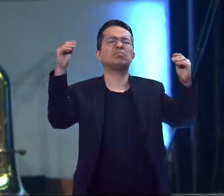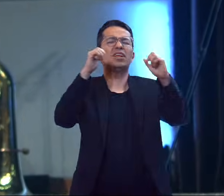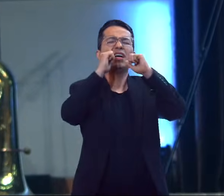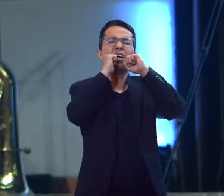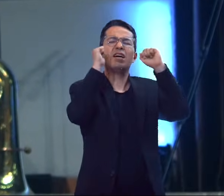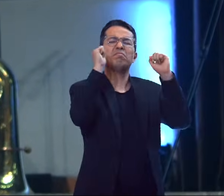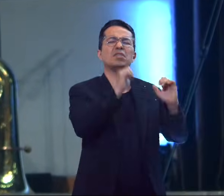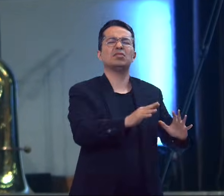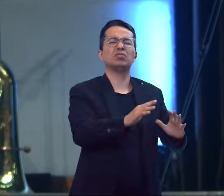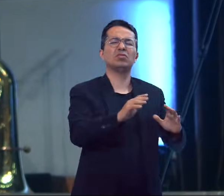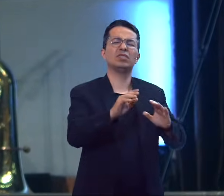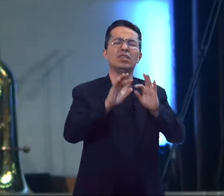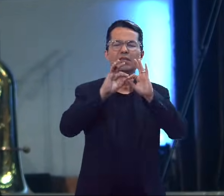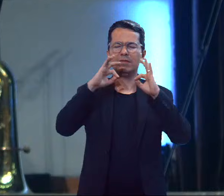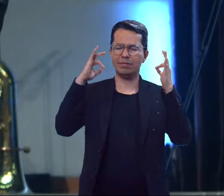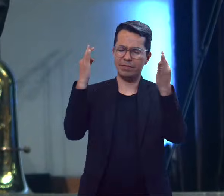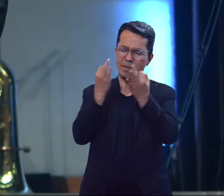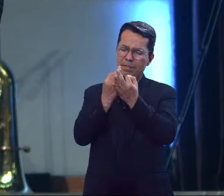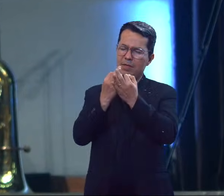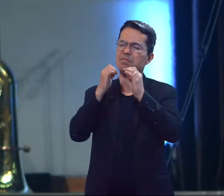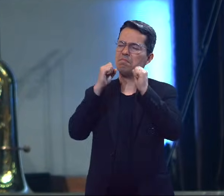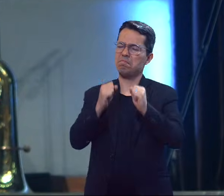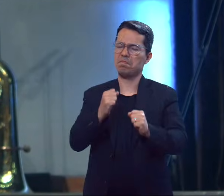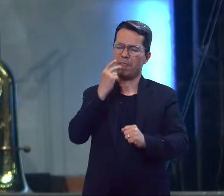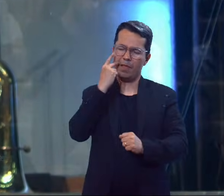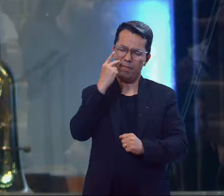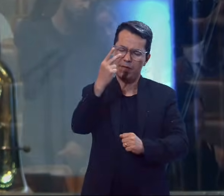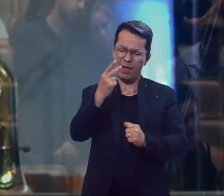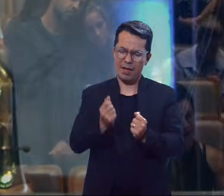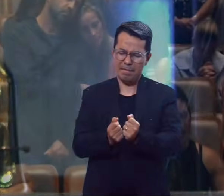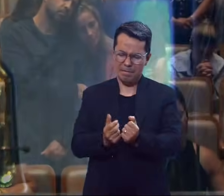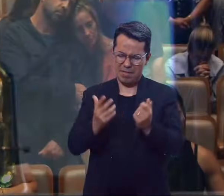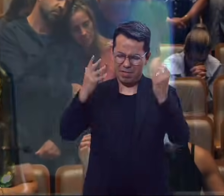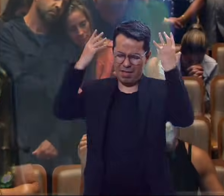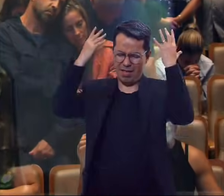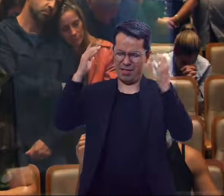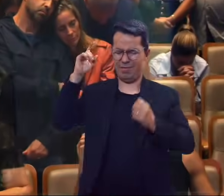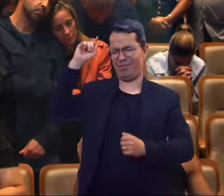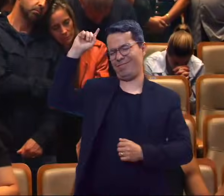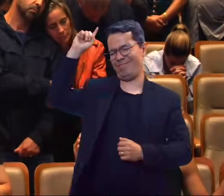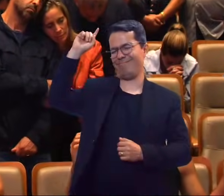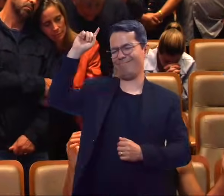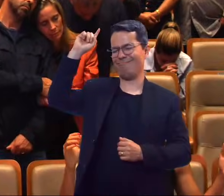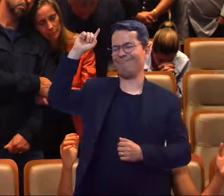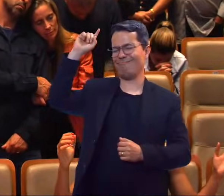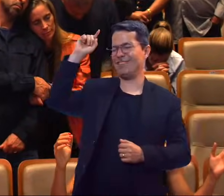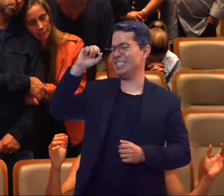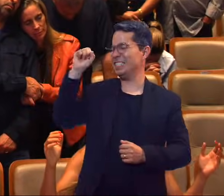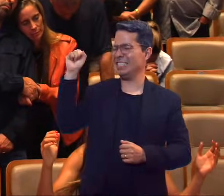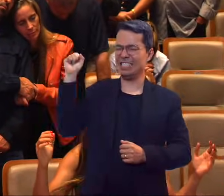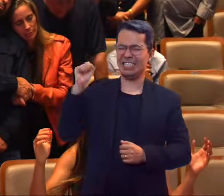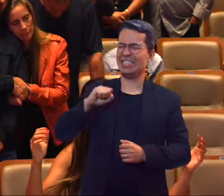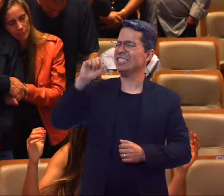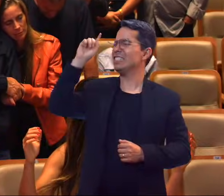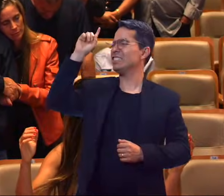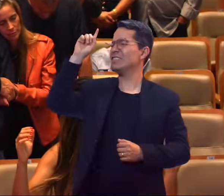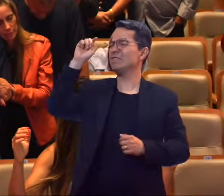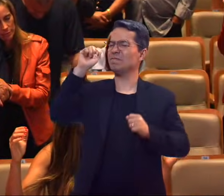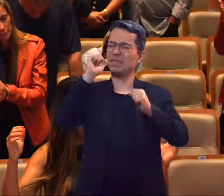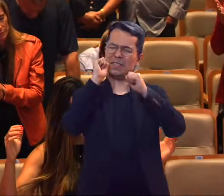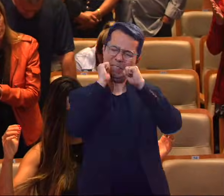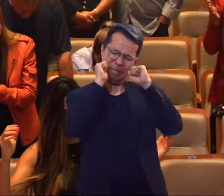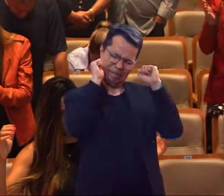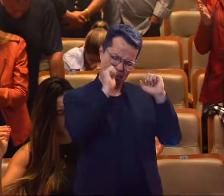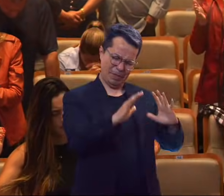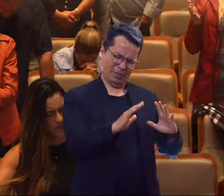teus servos vejam a tua boa mão, Deus, se levantando sobre eles. Eu quero